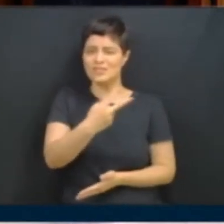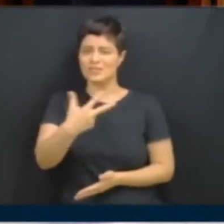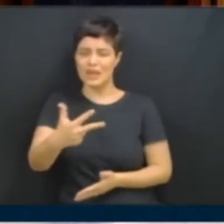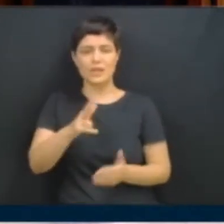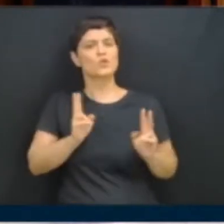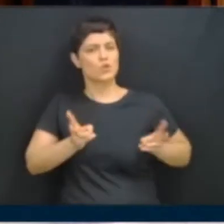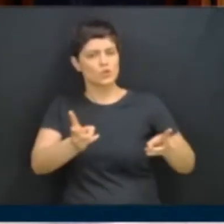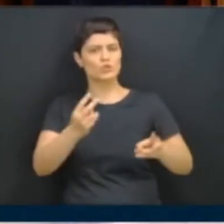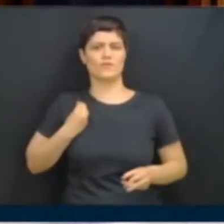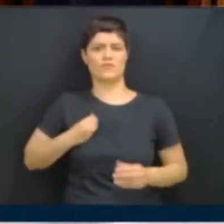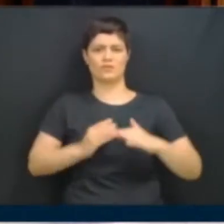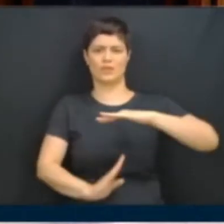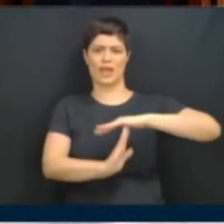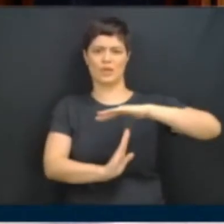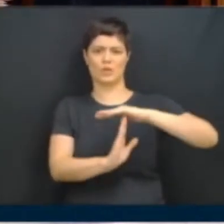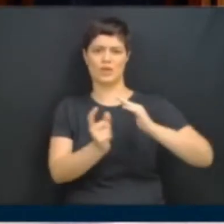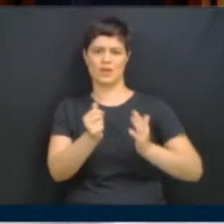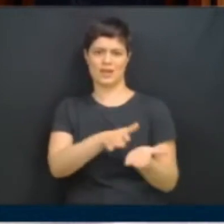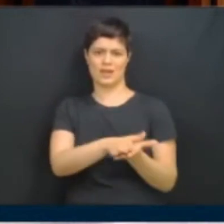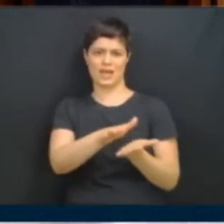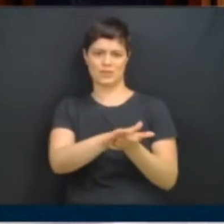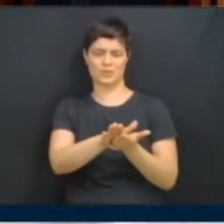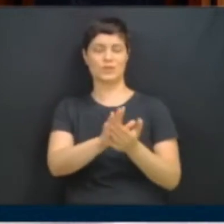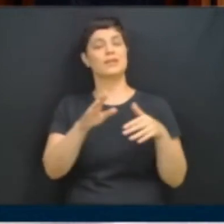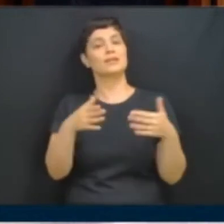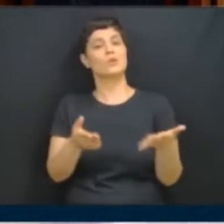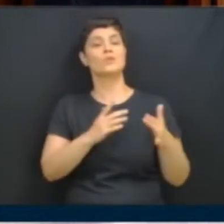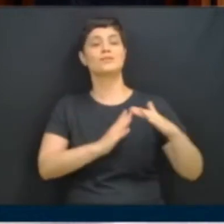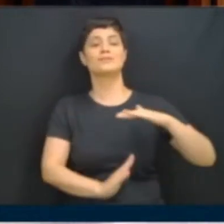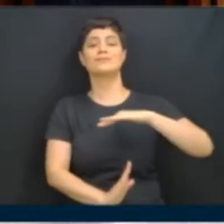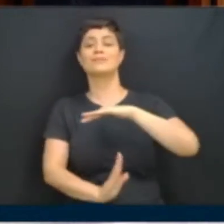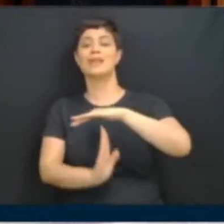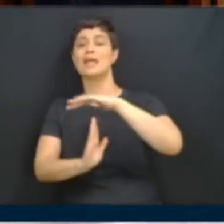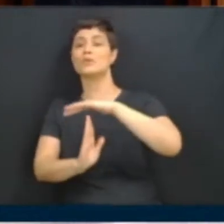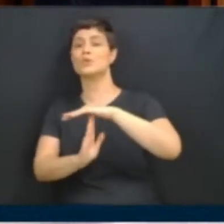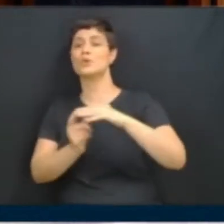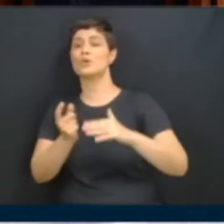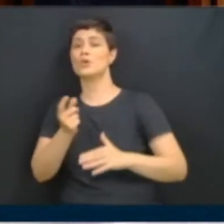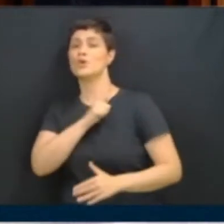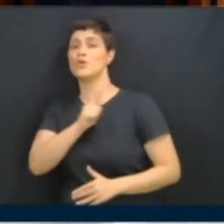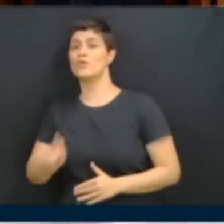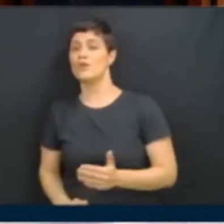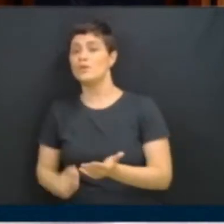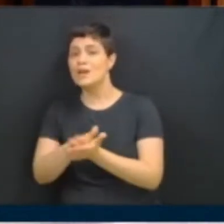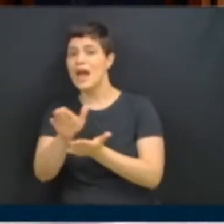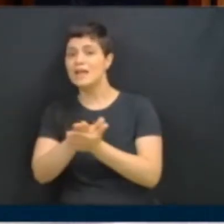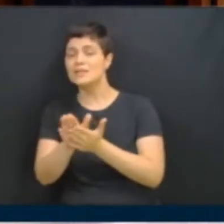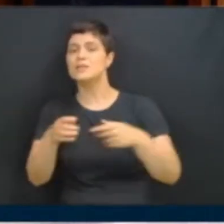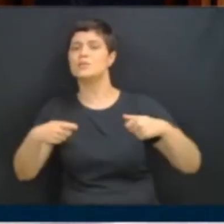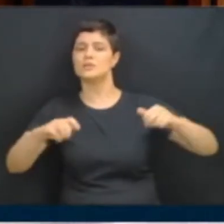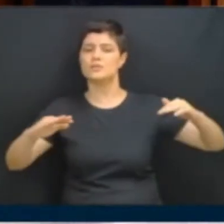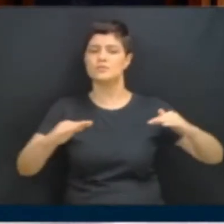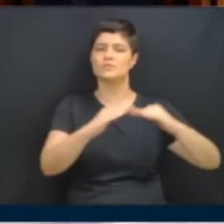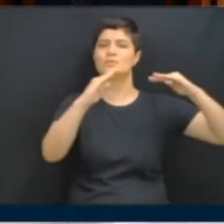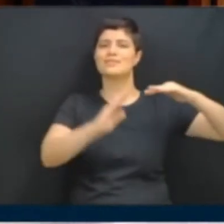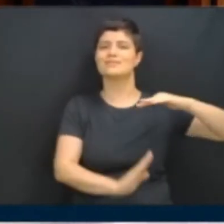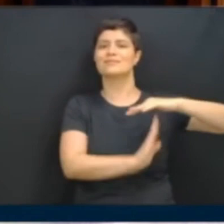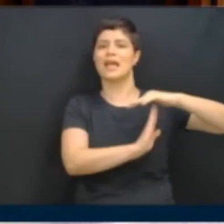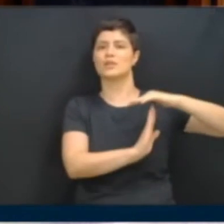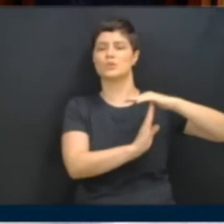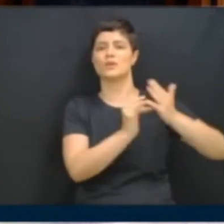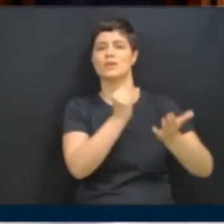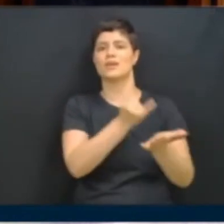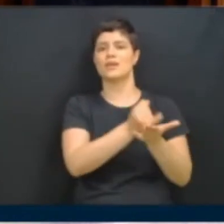ser feito pelo aumento da inflação, de acordo com ele. O que houve com a inflação?